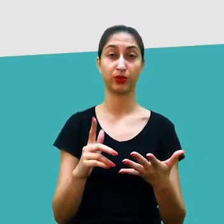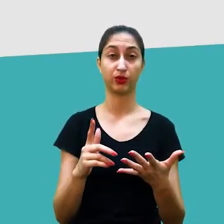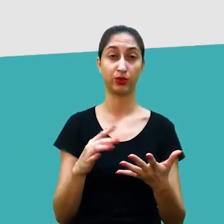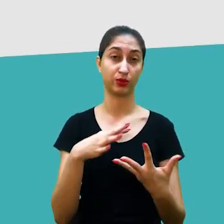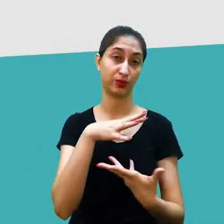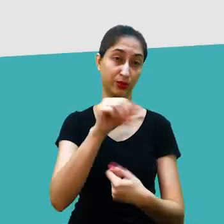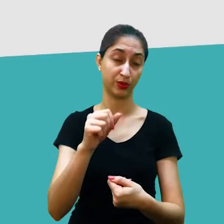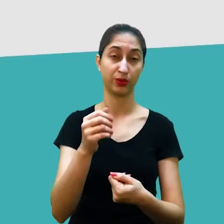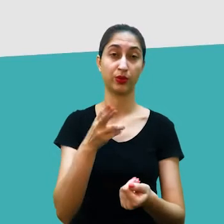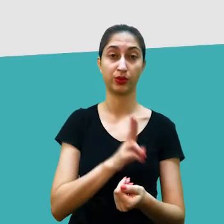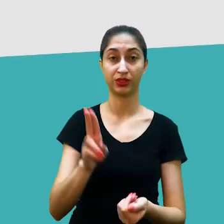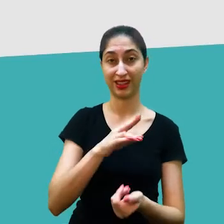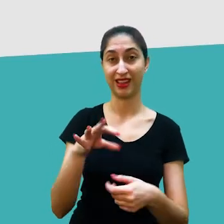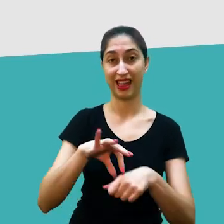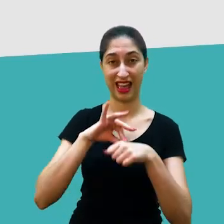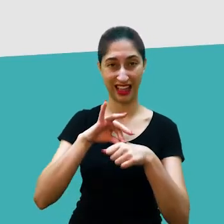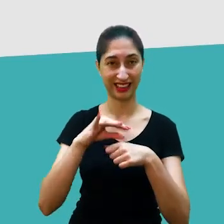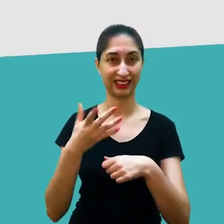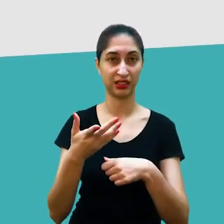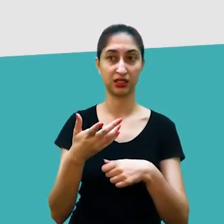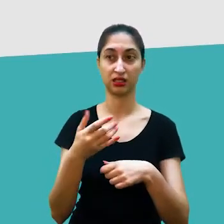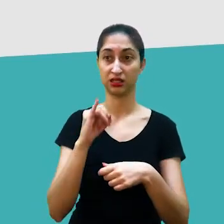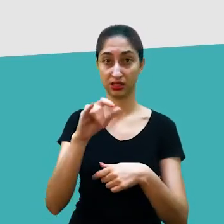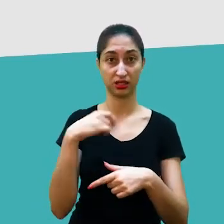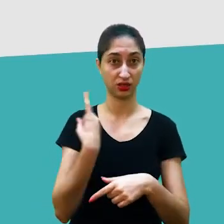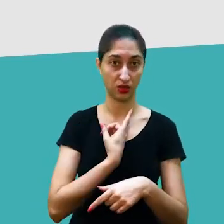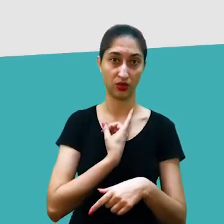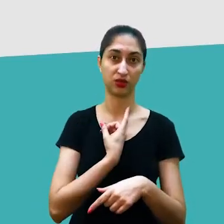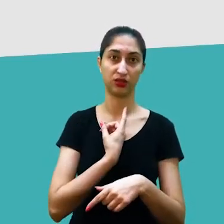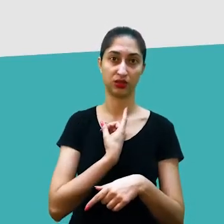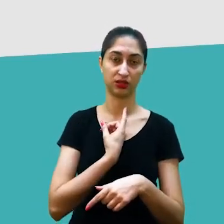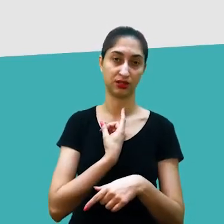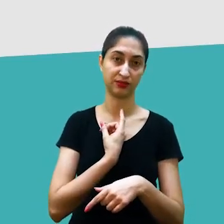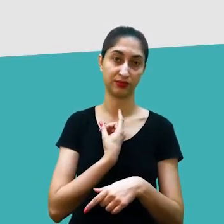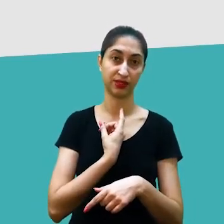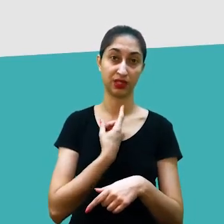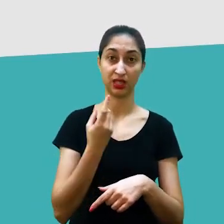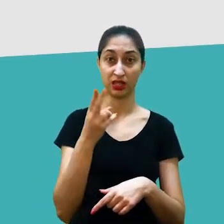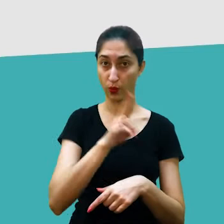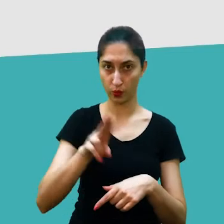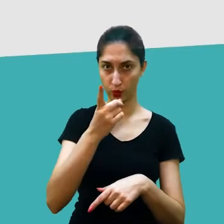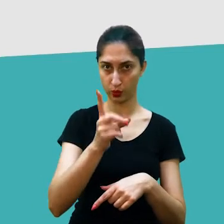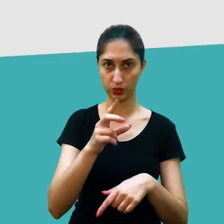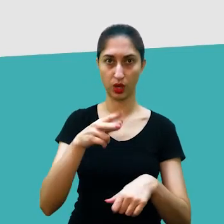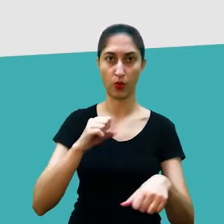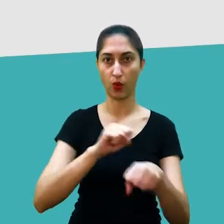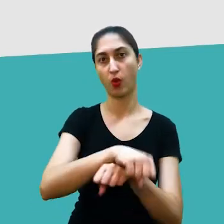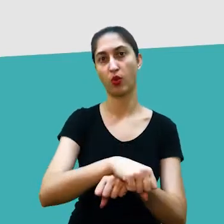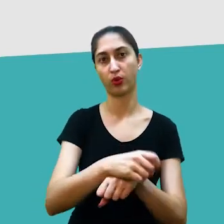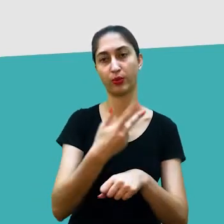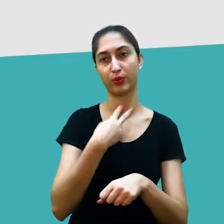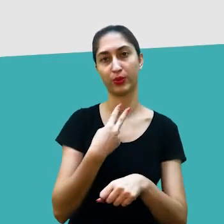muito alto, se a gente não consumisse o couro, ele seria um agente poluidor gigantesco, né? A gente tem exemplos, por exemplo, dos